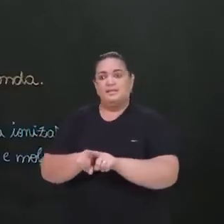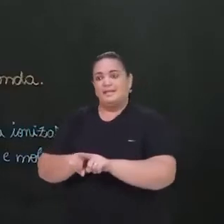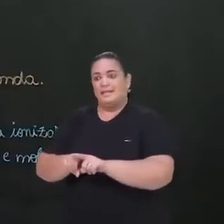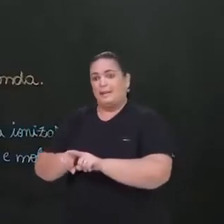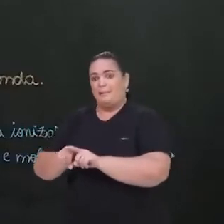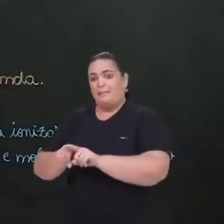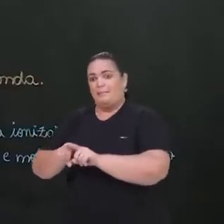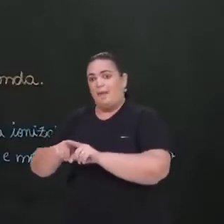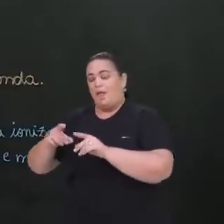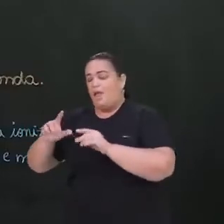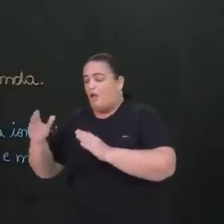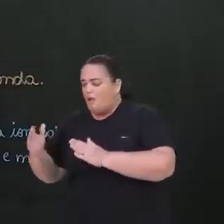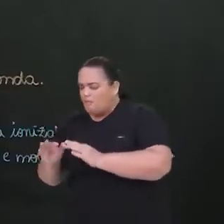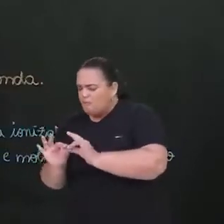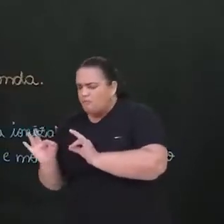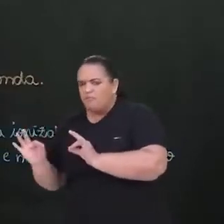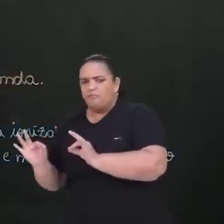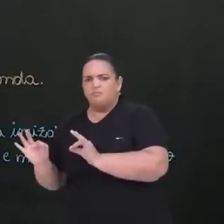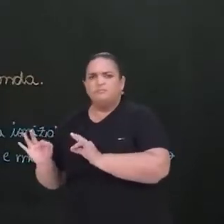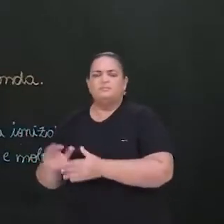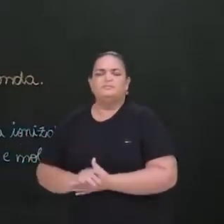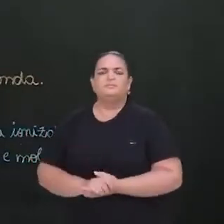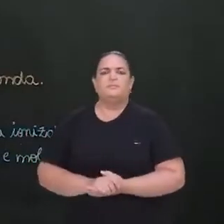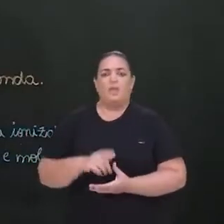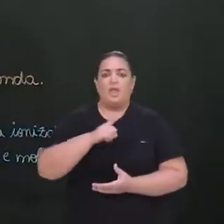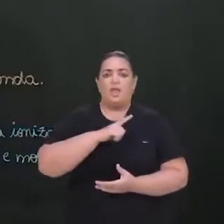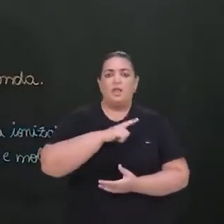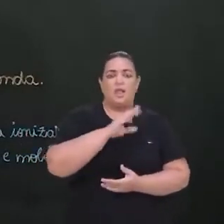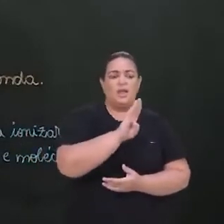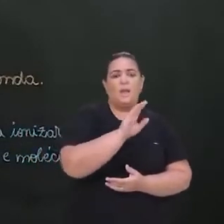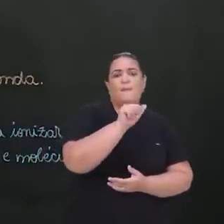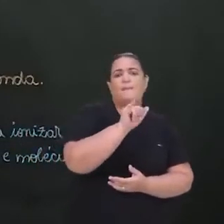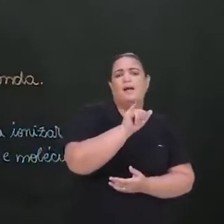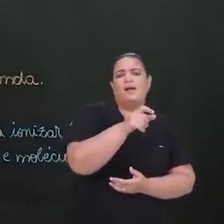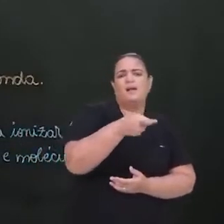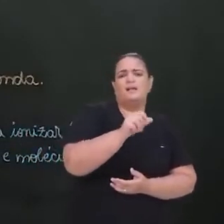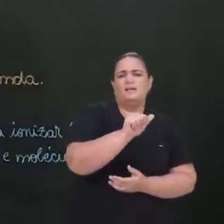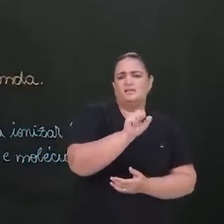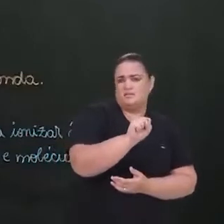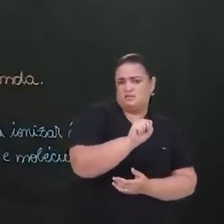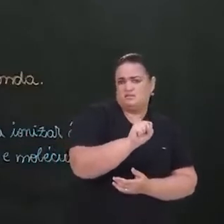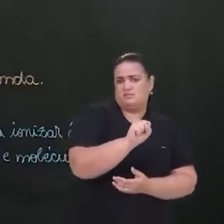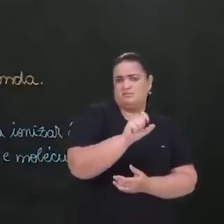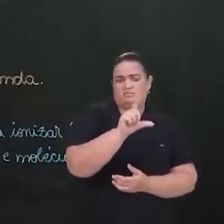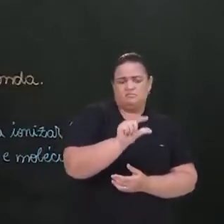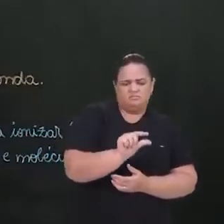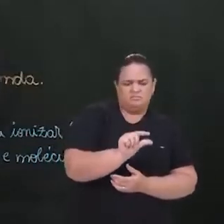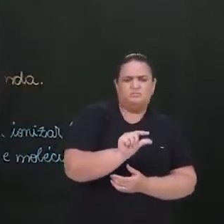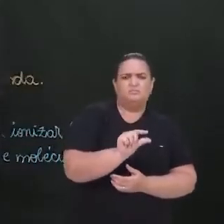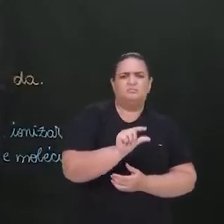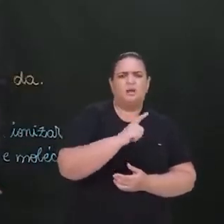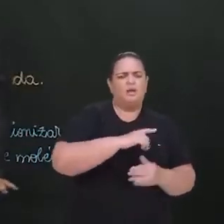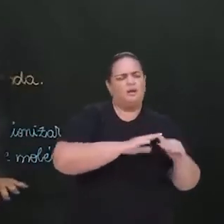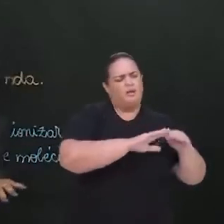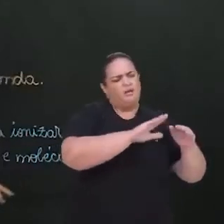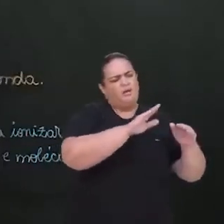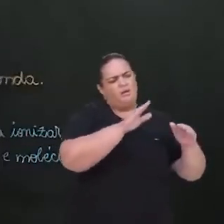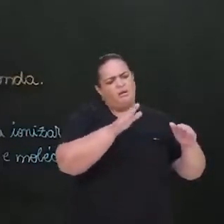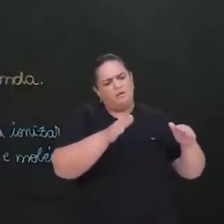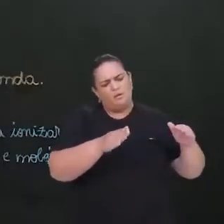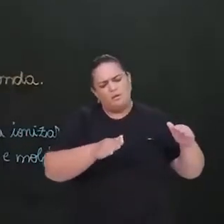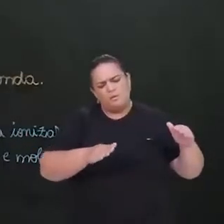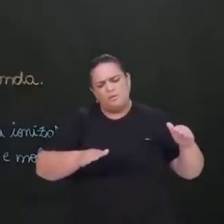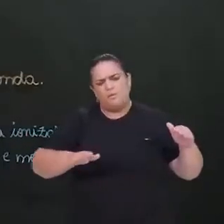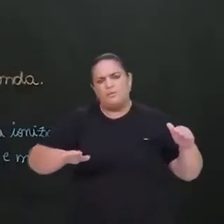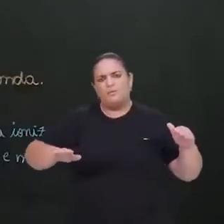pelo comprimento. Aí você repare que eu vou ter aqui as chamadas ondas baixas, você vê que a frequência não é